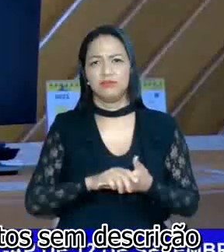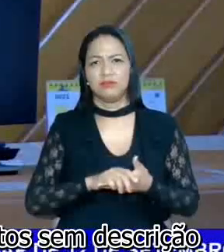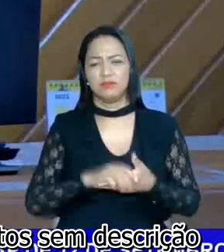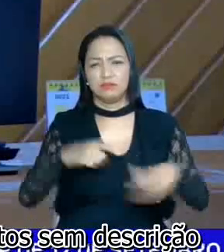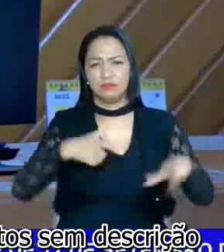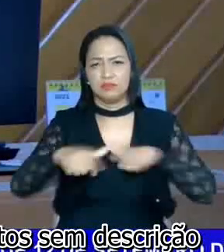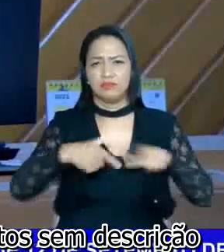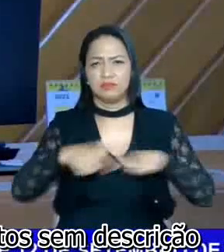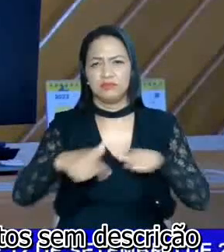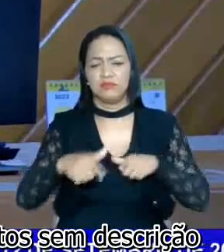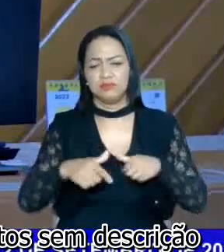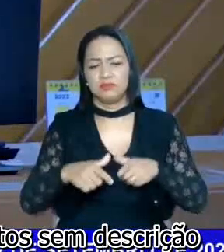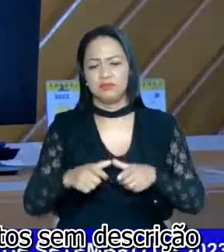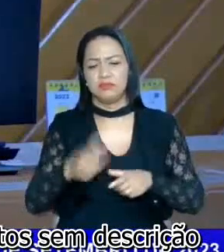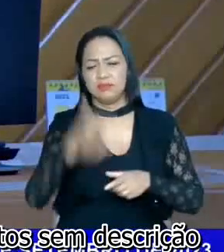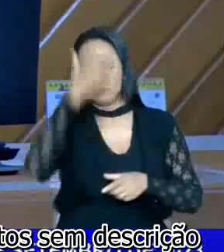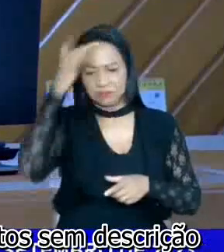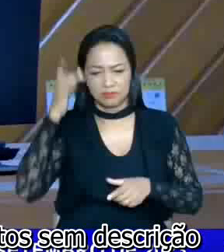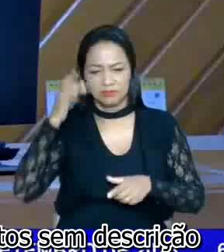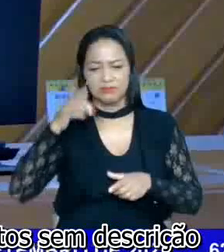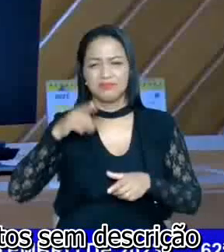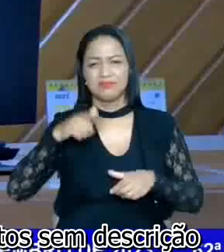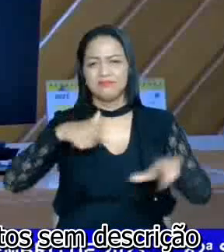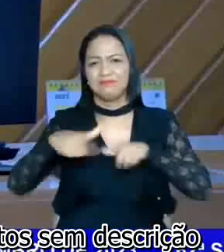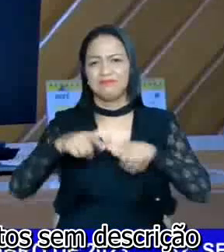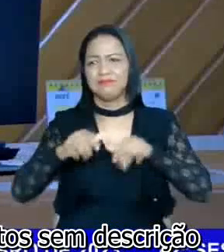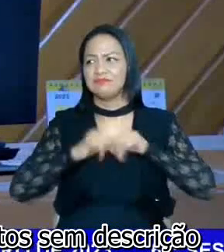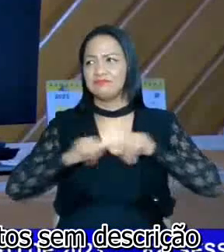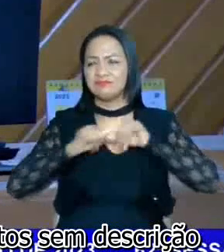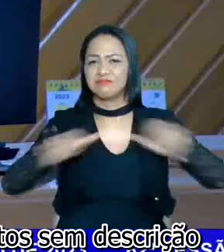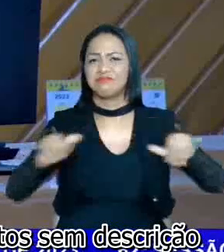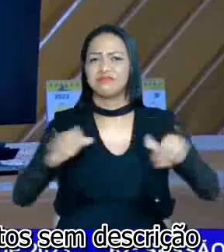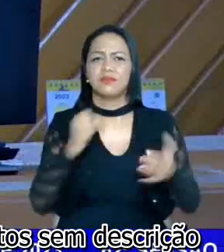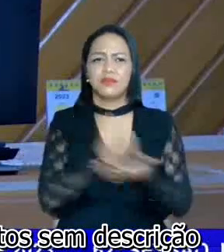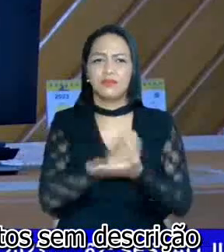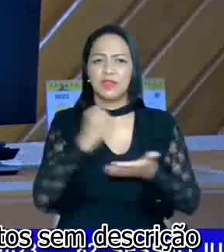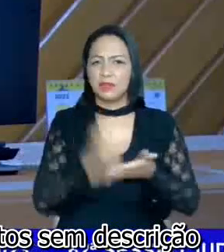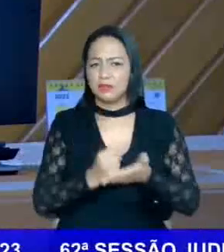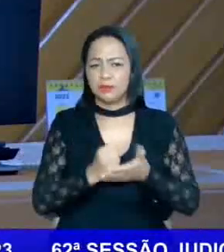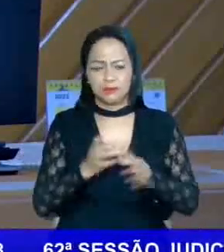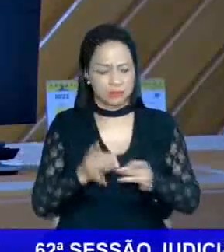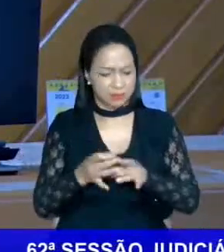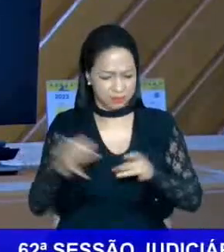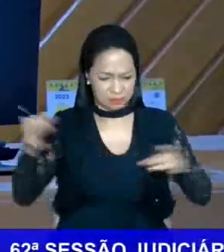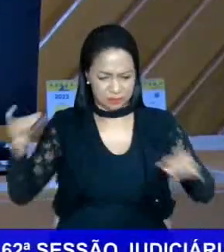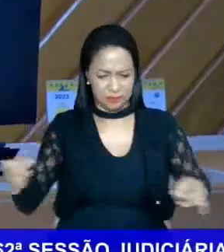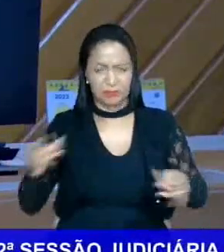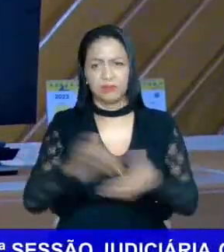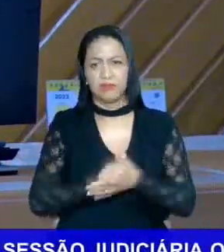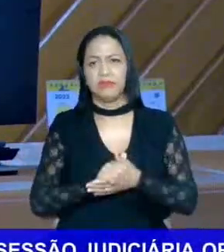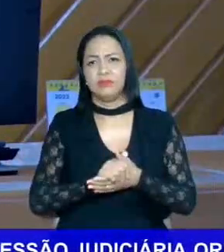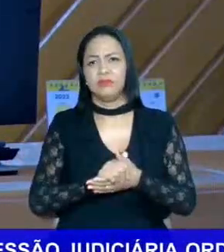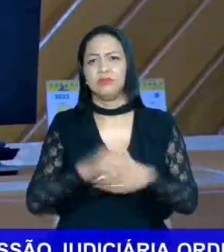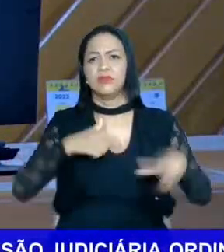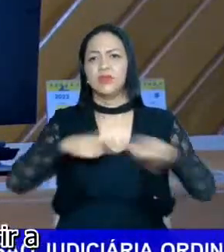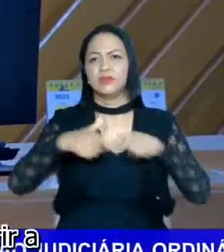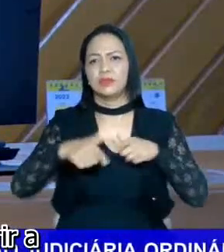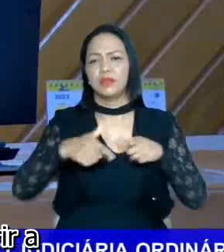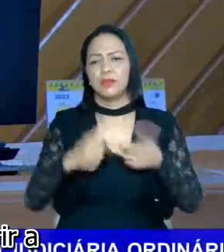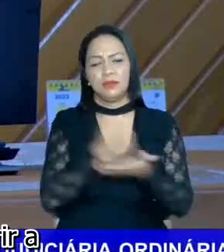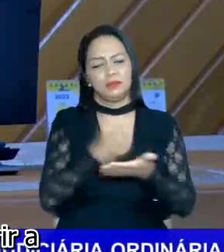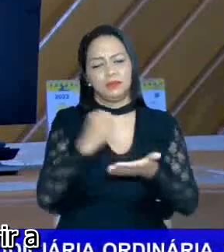de despesa com o pessoal, apenas juntando contratos sem descrição detalhada das atividades exercidas